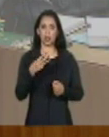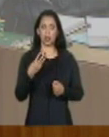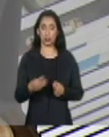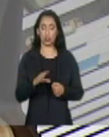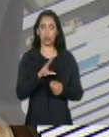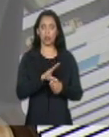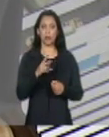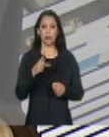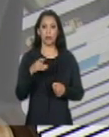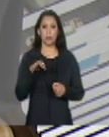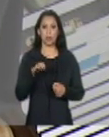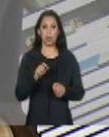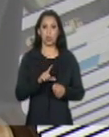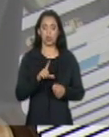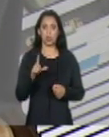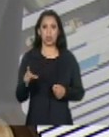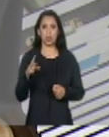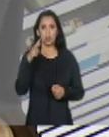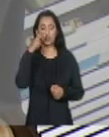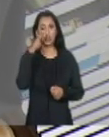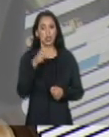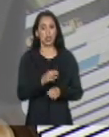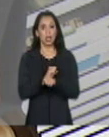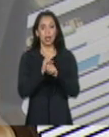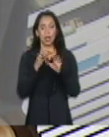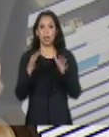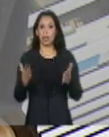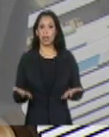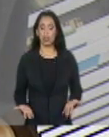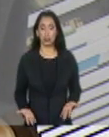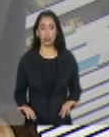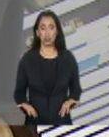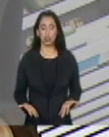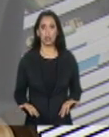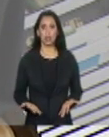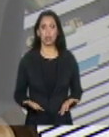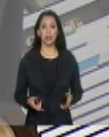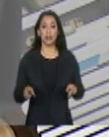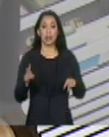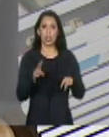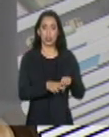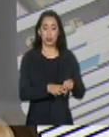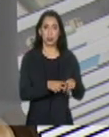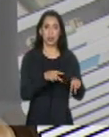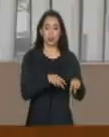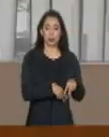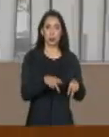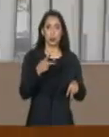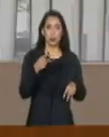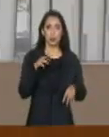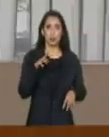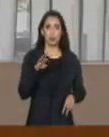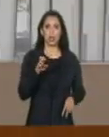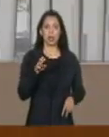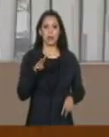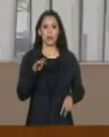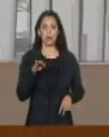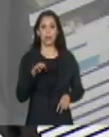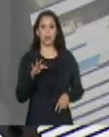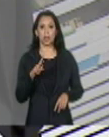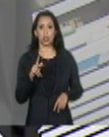é expresso o preceito no que a viabiliza a prisão preventiva. Sim.